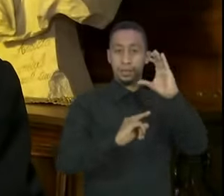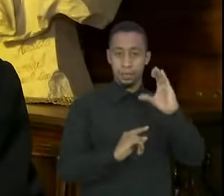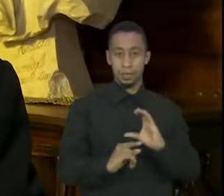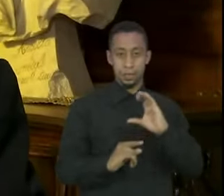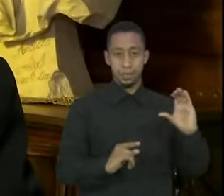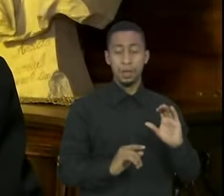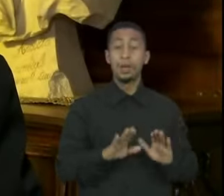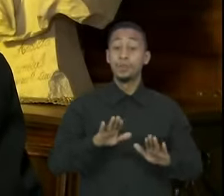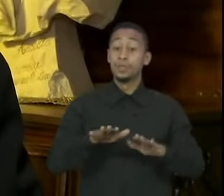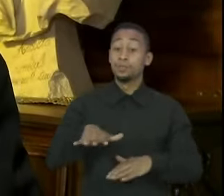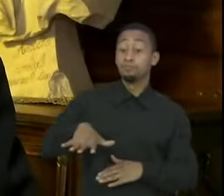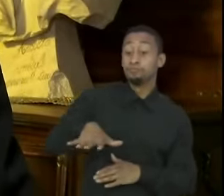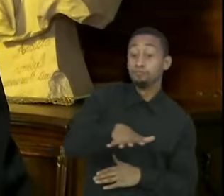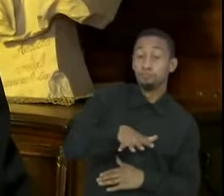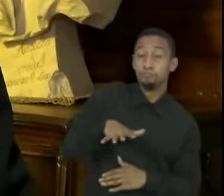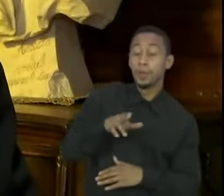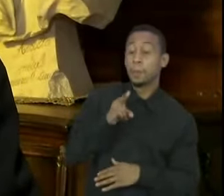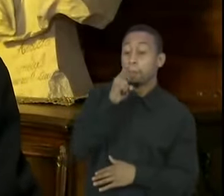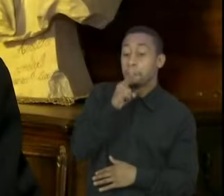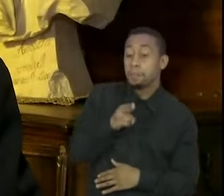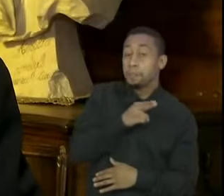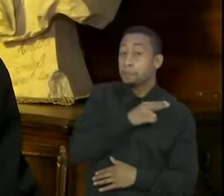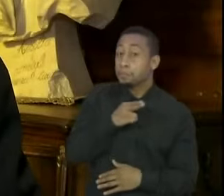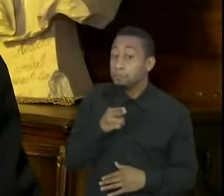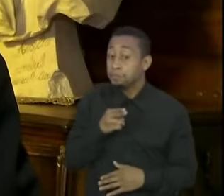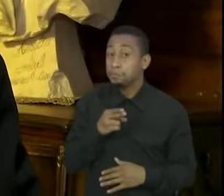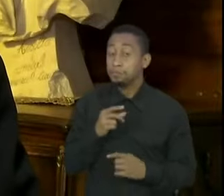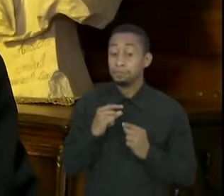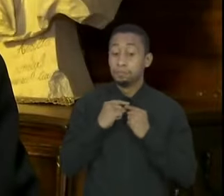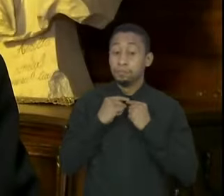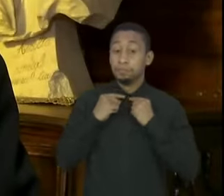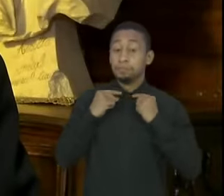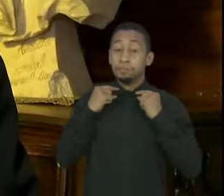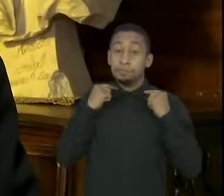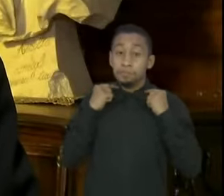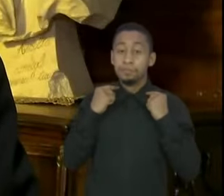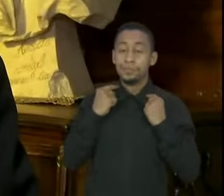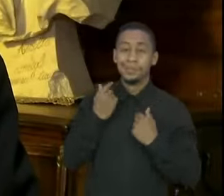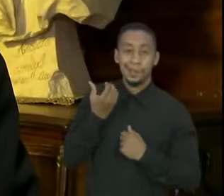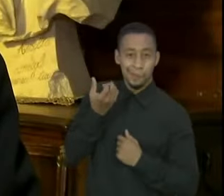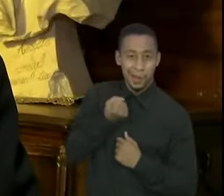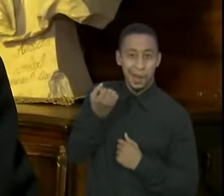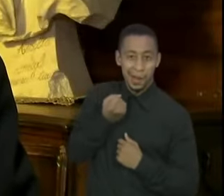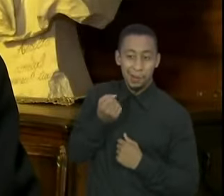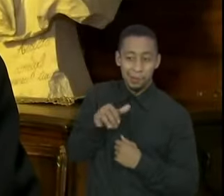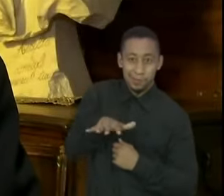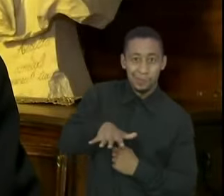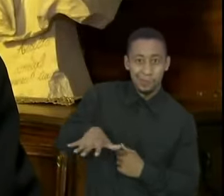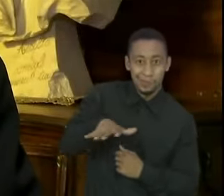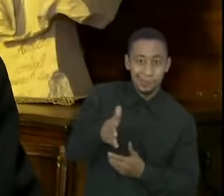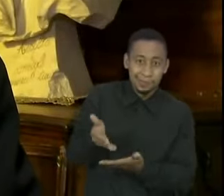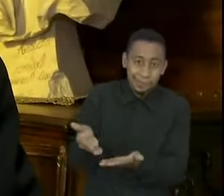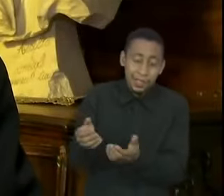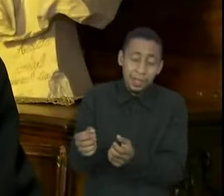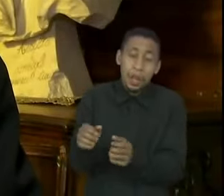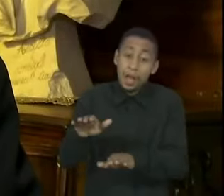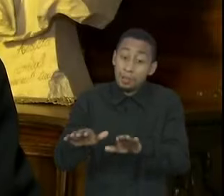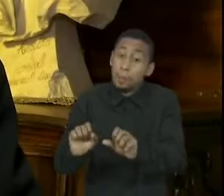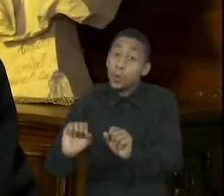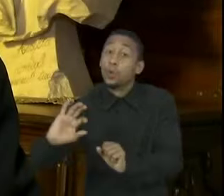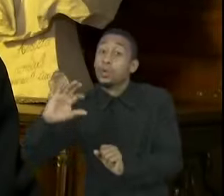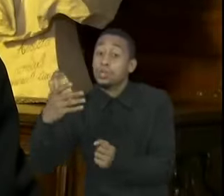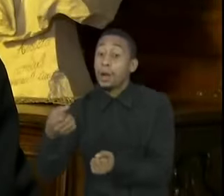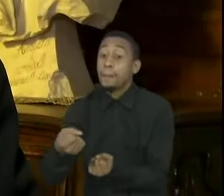algum no meio dos Padres ou algum religioso que talvez adira e pode ser mas oficialmente a igreja